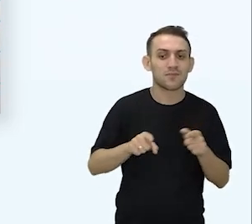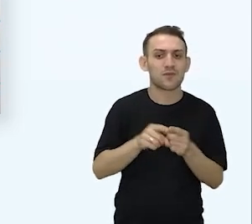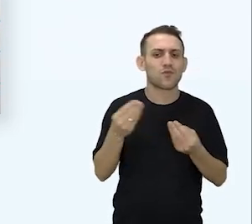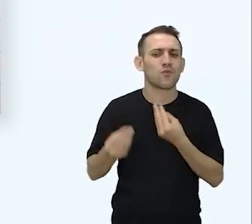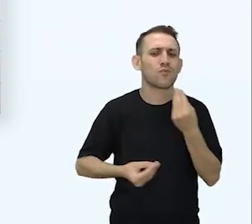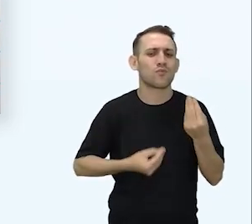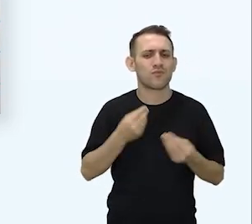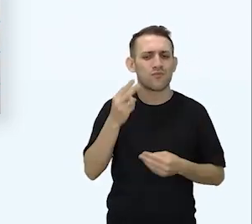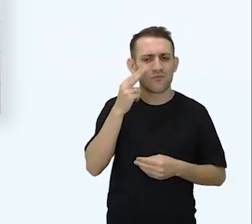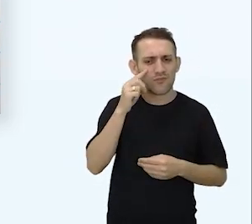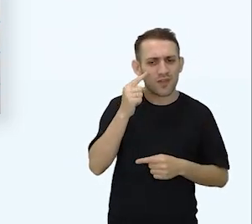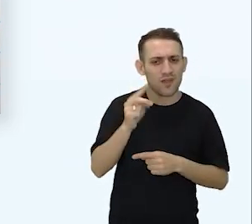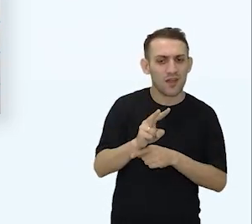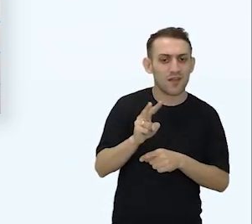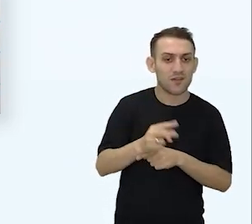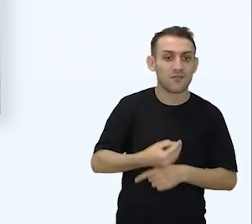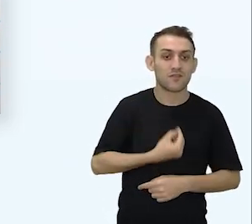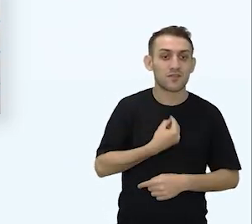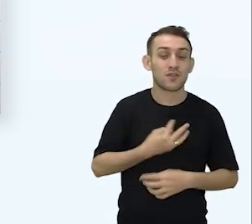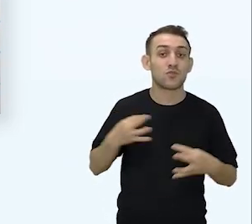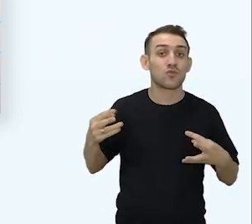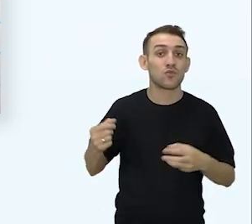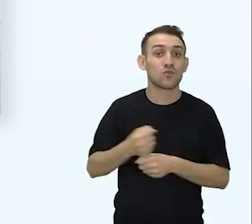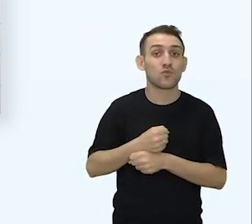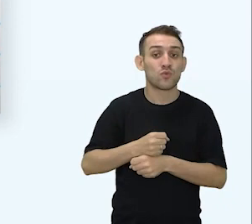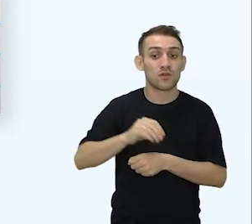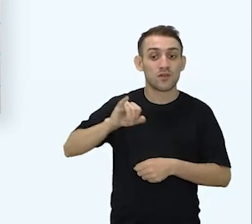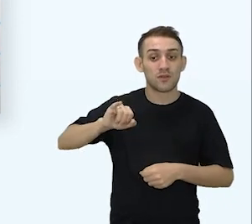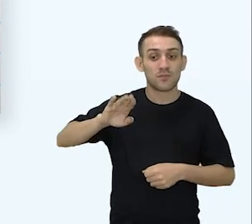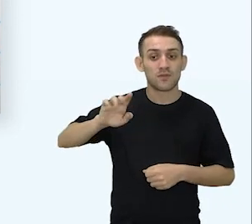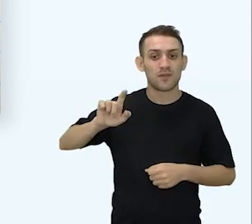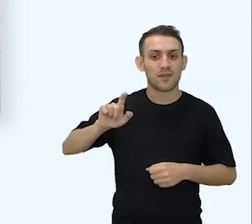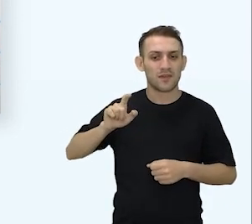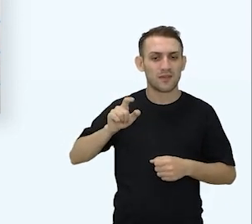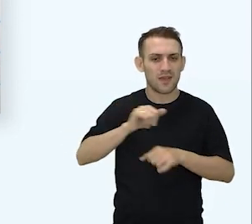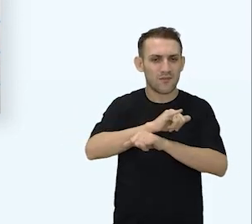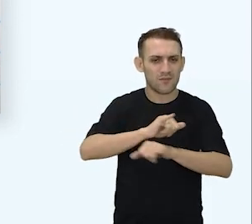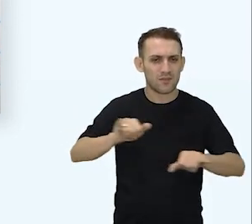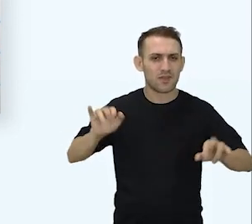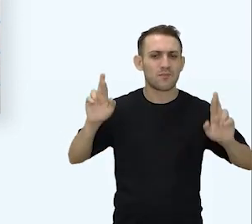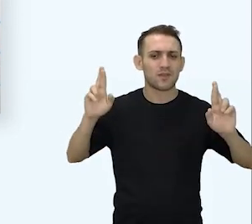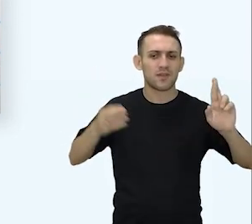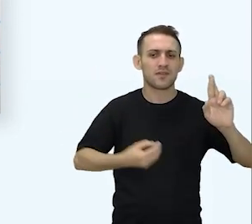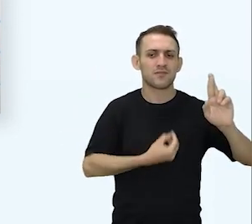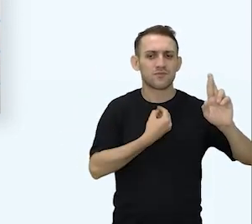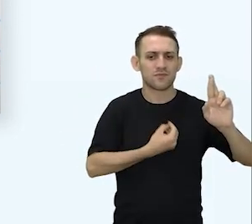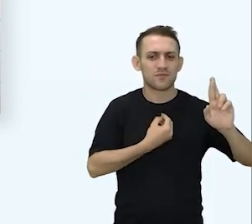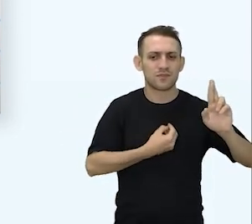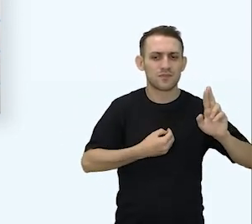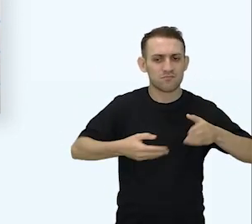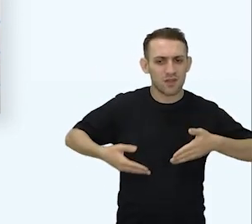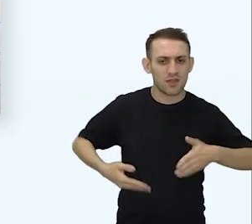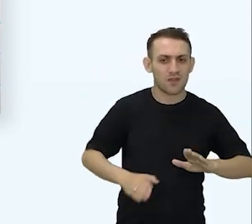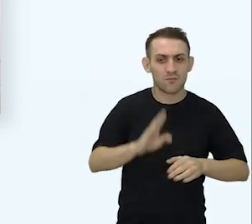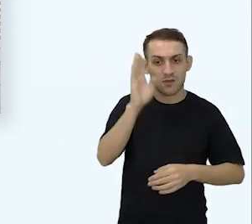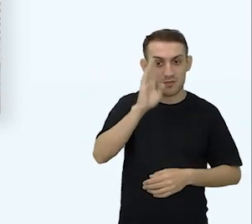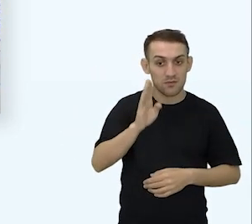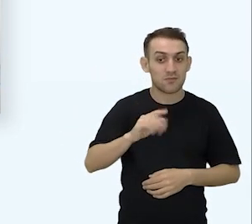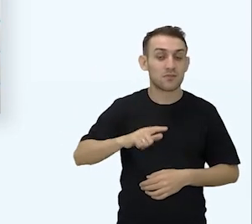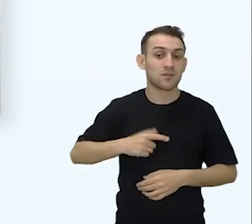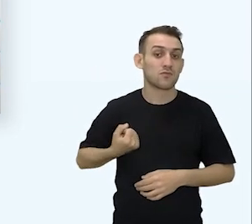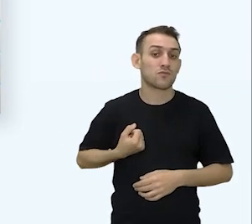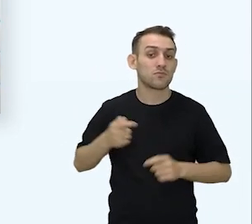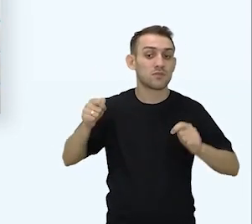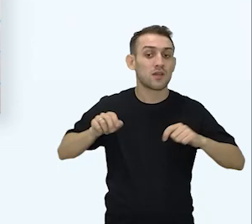vida. Sabia que todos os anos o IBGE divulga qual a expectativa de vida ao nascer dos brasileiros? Para chegar a esses números,